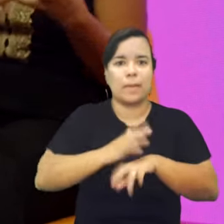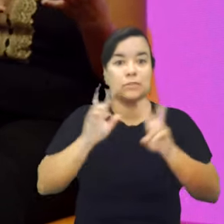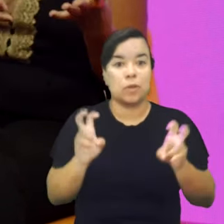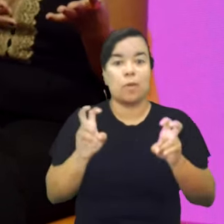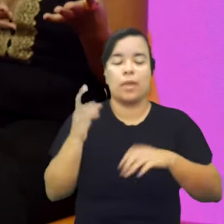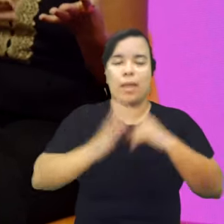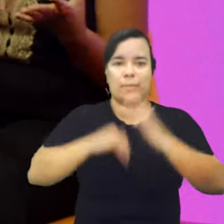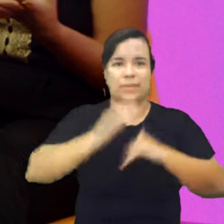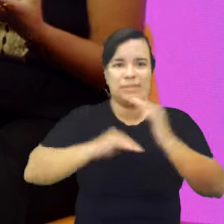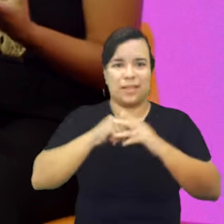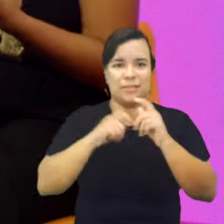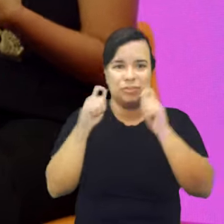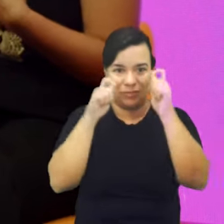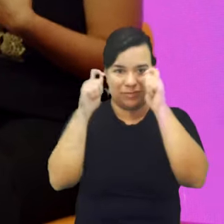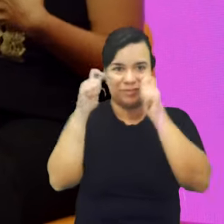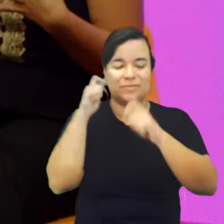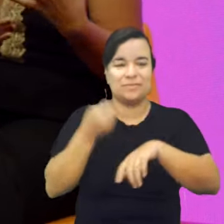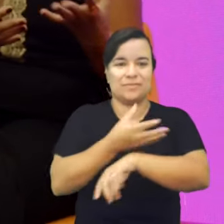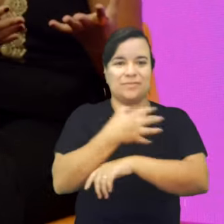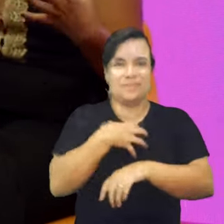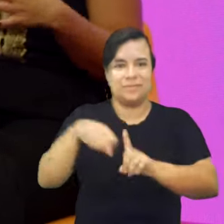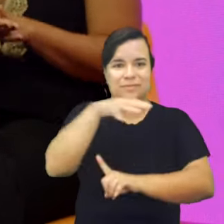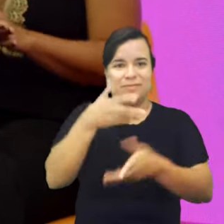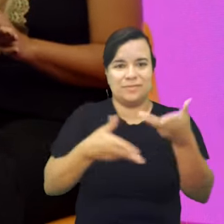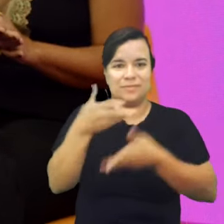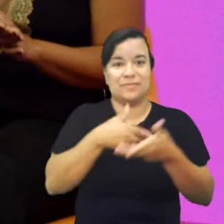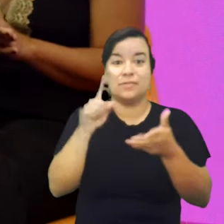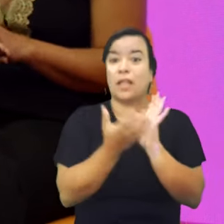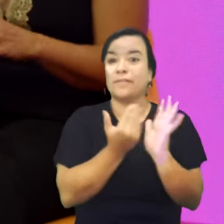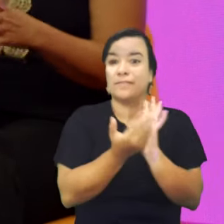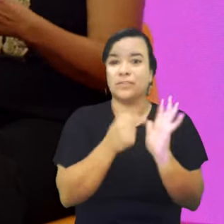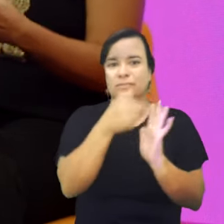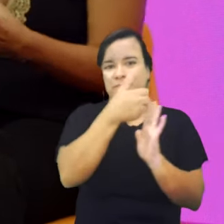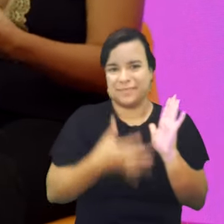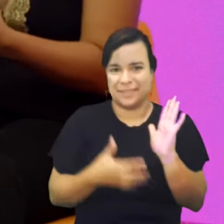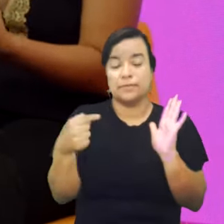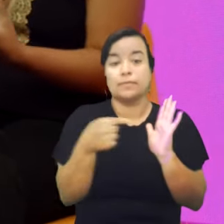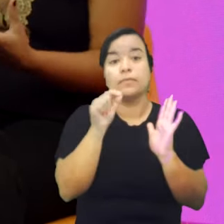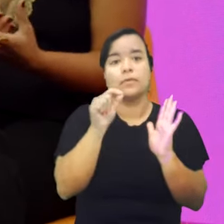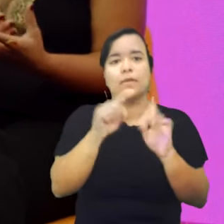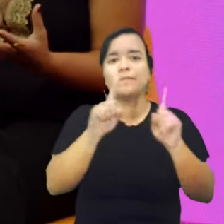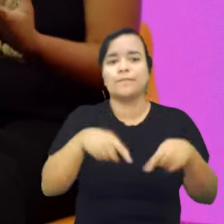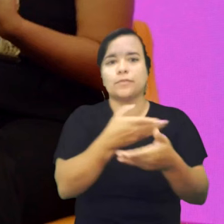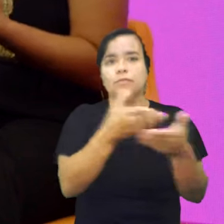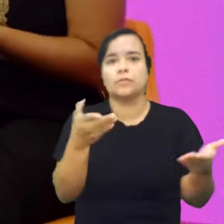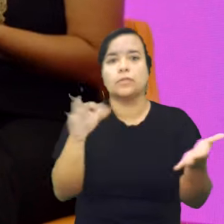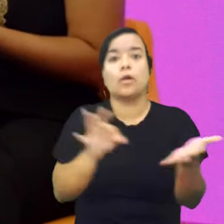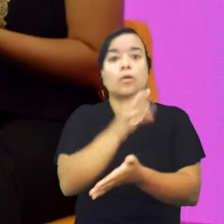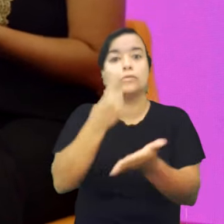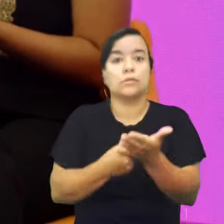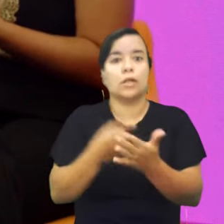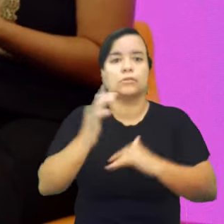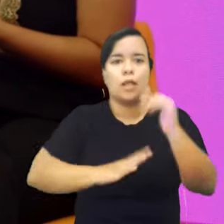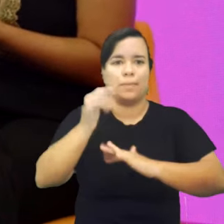na revista Você S.A. saiu até uma pesquisa muito interessante que diz que as pessoas, os funcionários, eles são contratados pelas